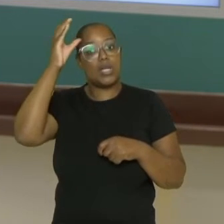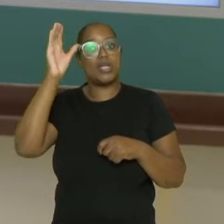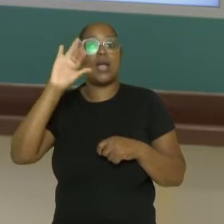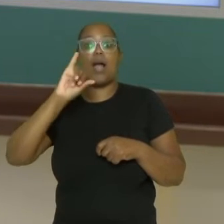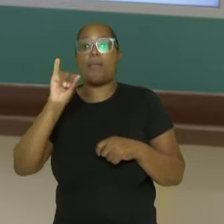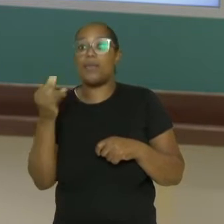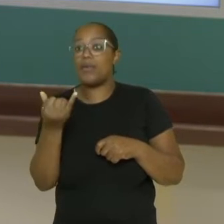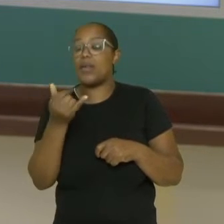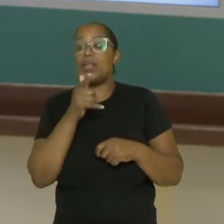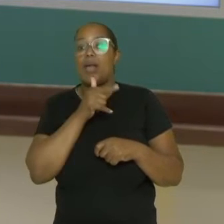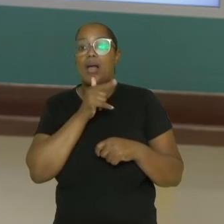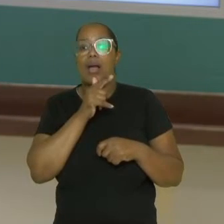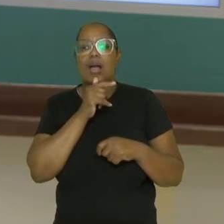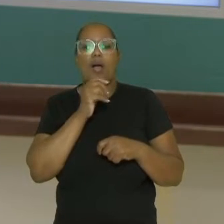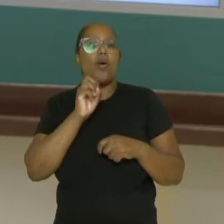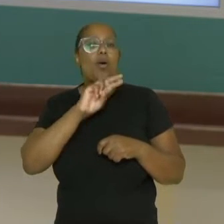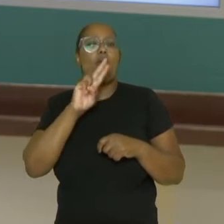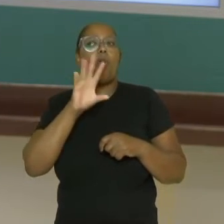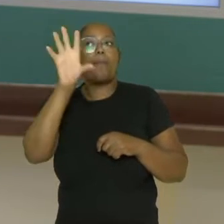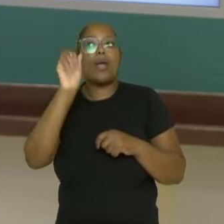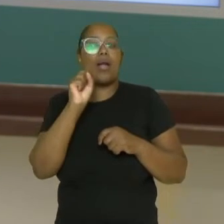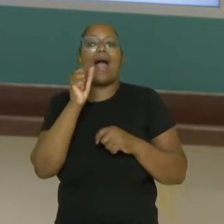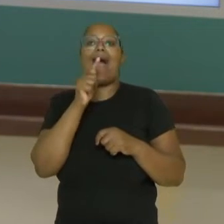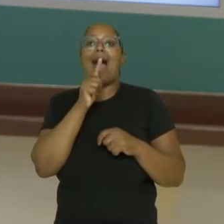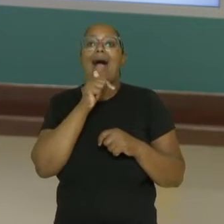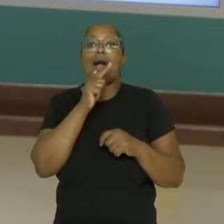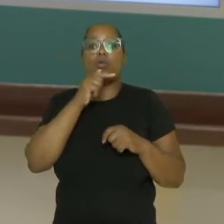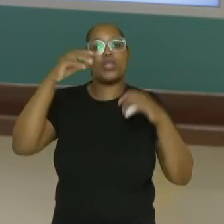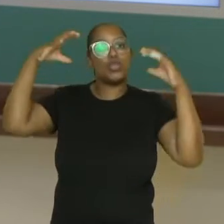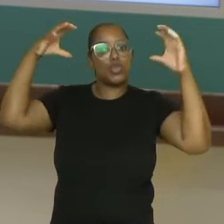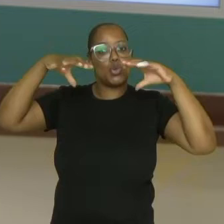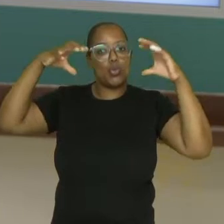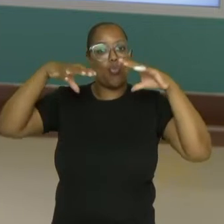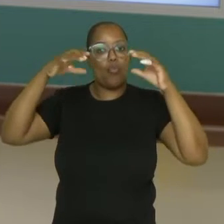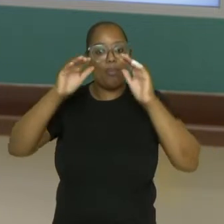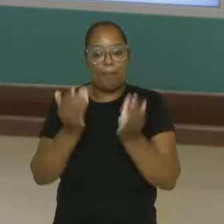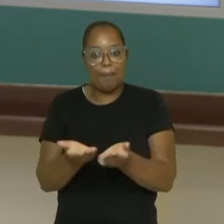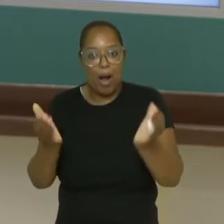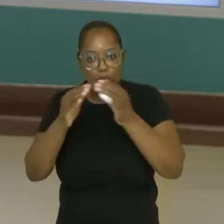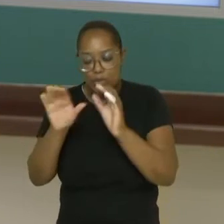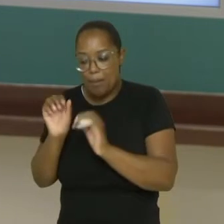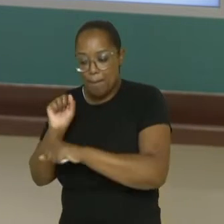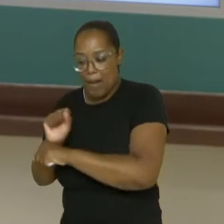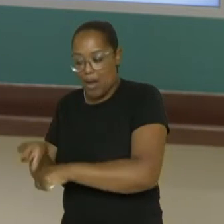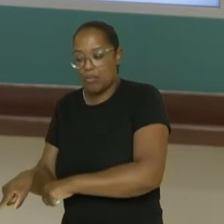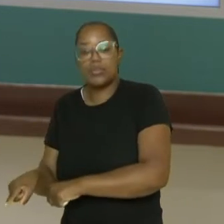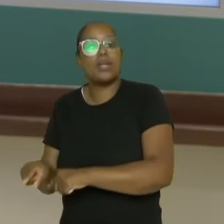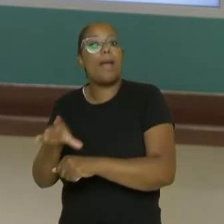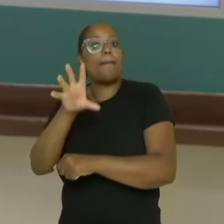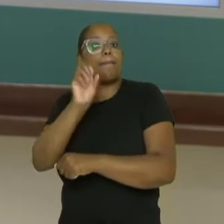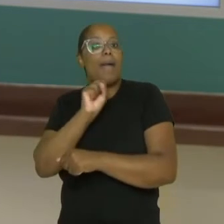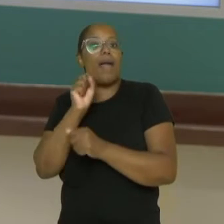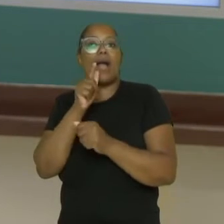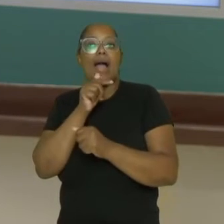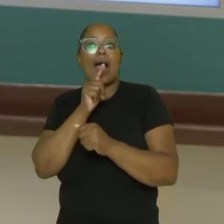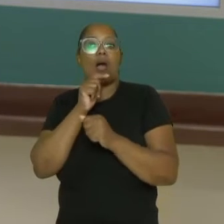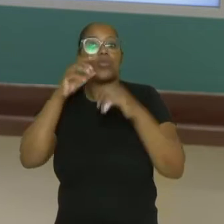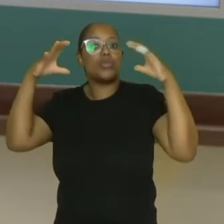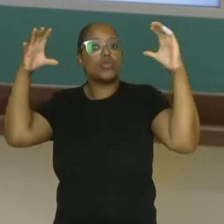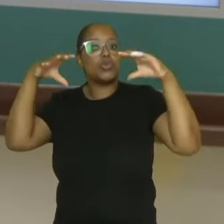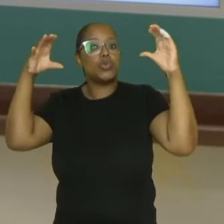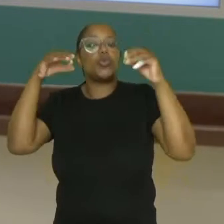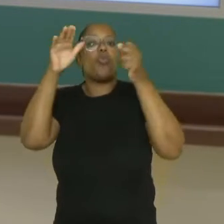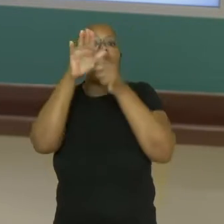água, né? Ou captar a água da chuva, sempre que possível. Então, tudo isso ajuda, são ações pequenas,